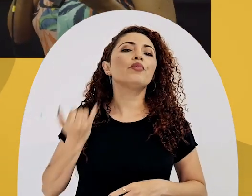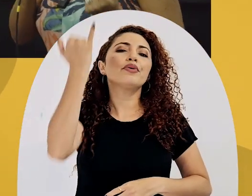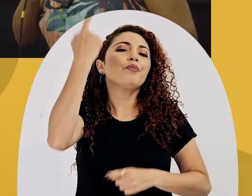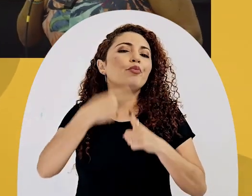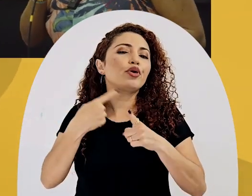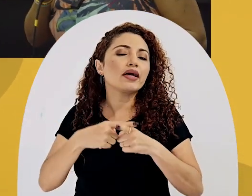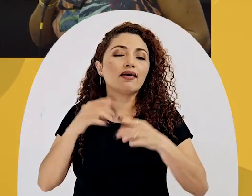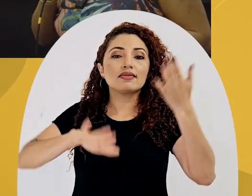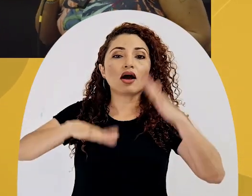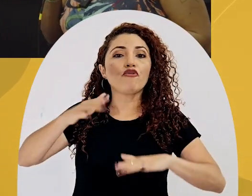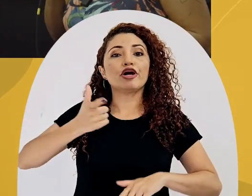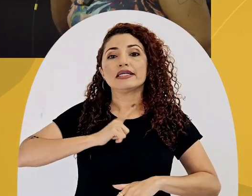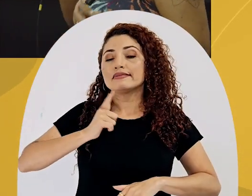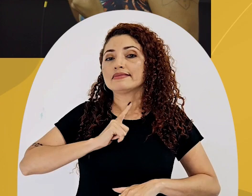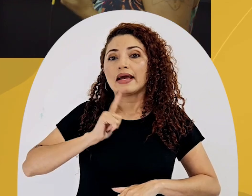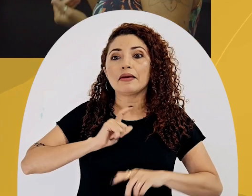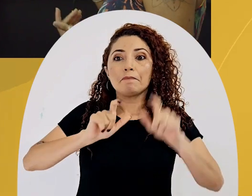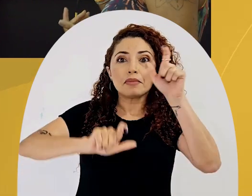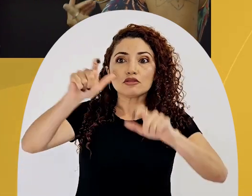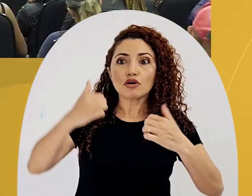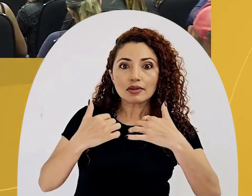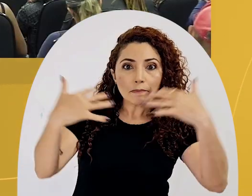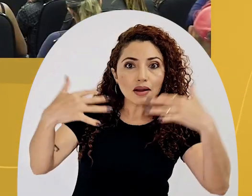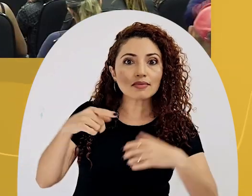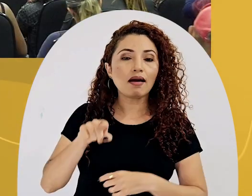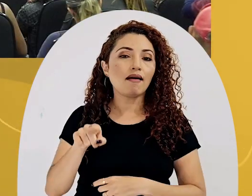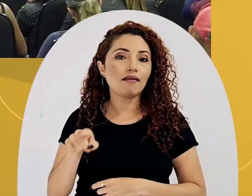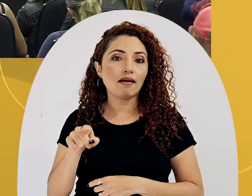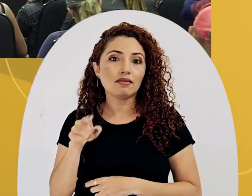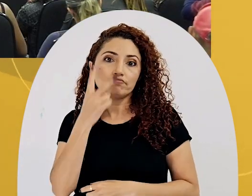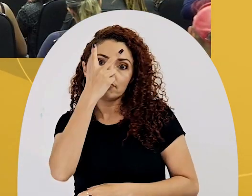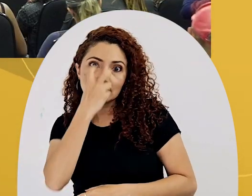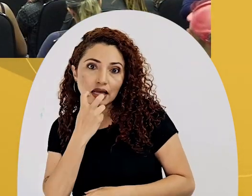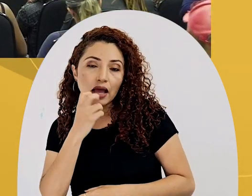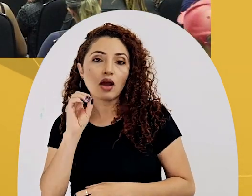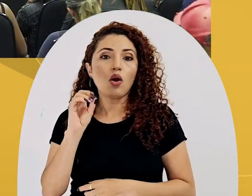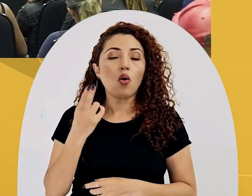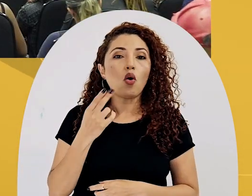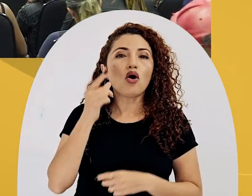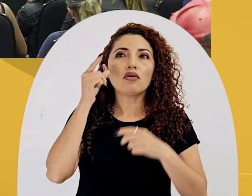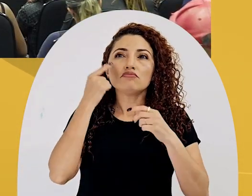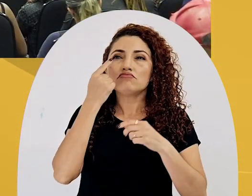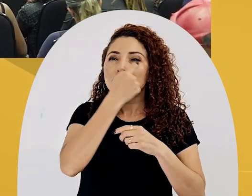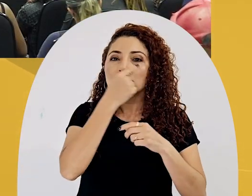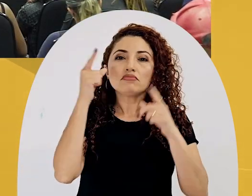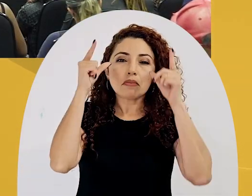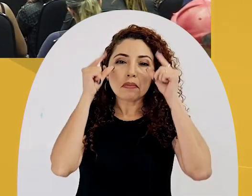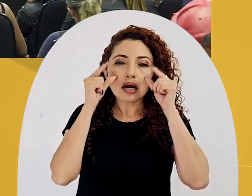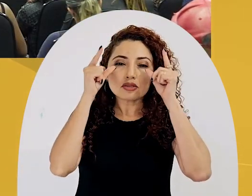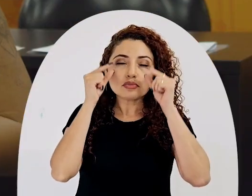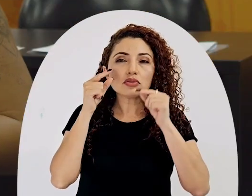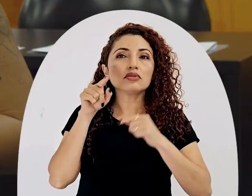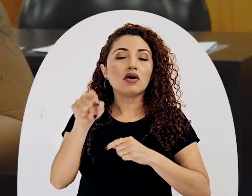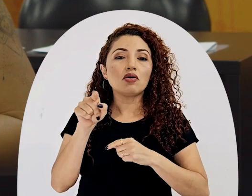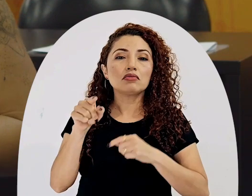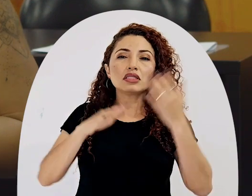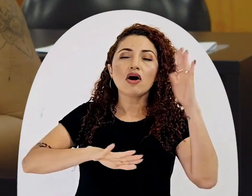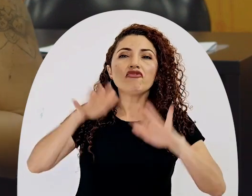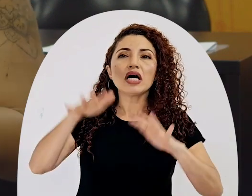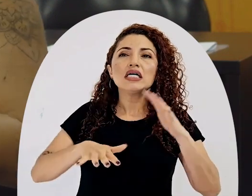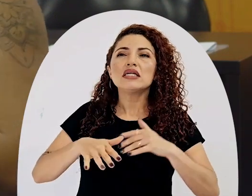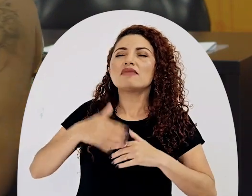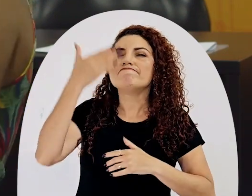alguma pessoa com deficiência visual ou com baixa visão, e que isso possa impedir de que a pessoa realmente não consiga enxergar quem é a